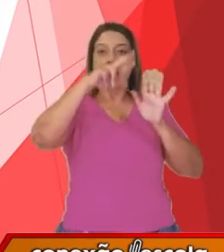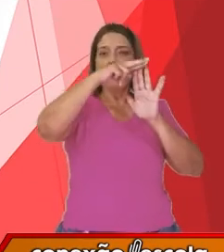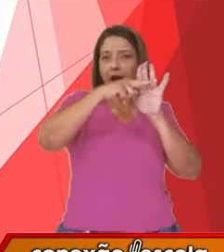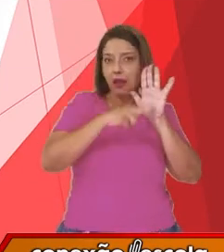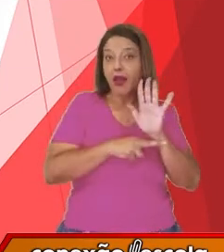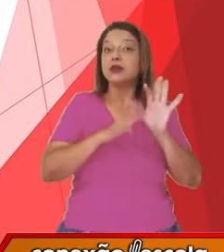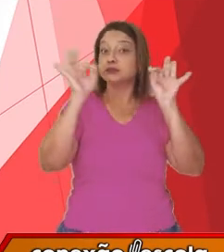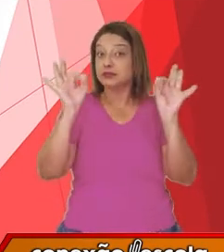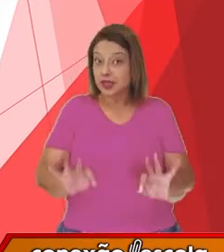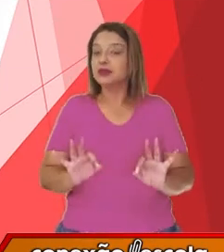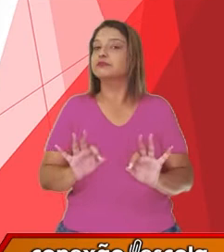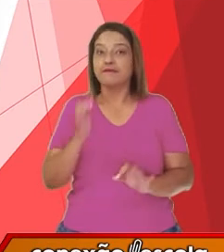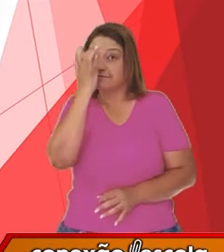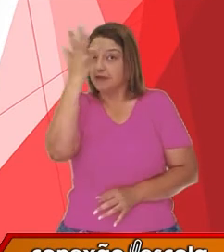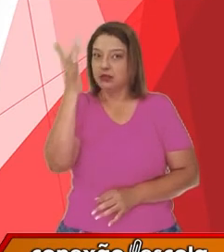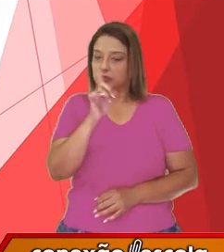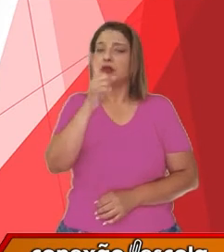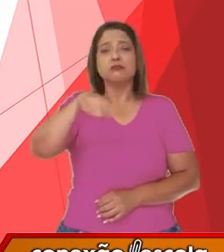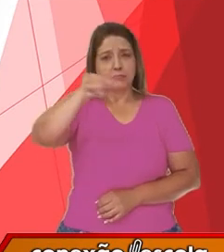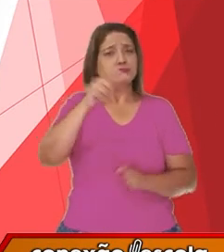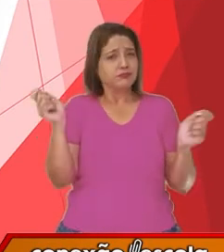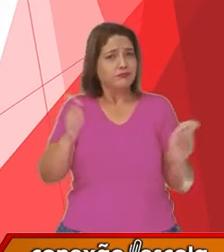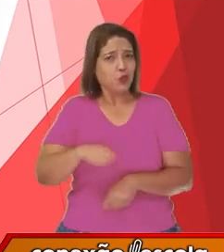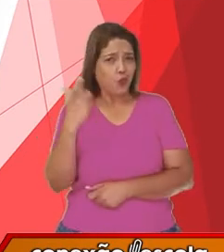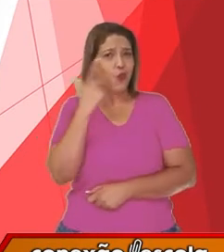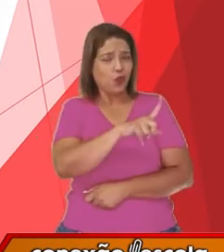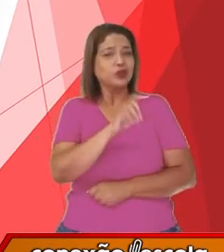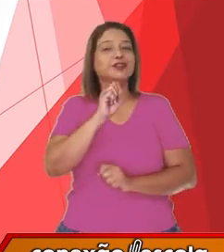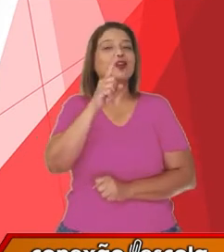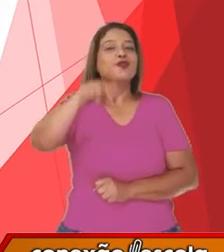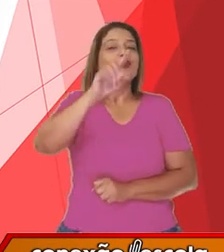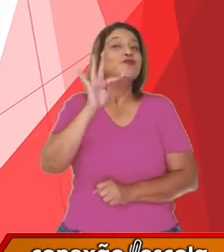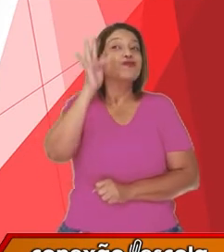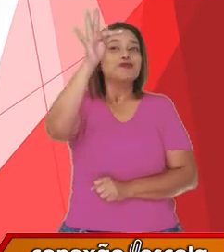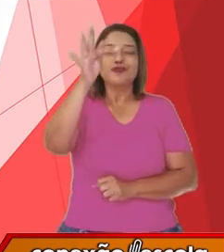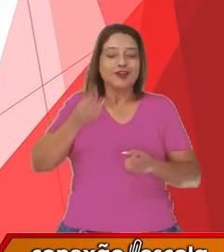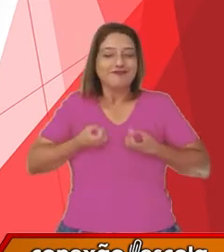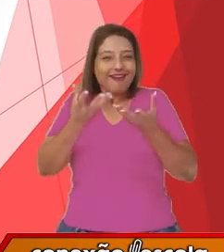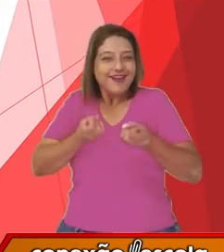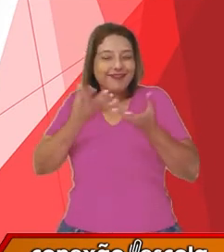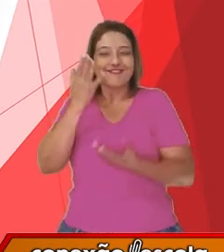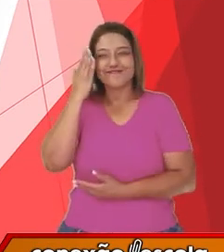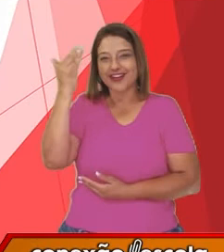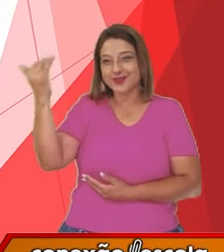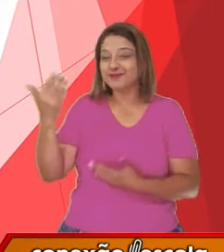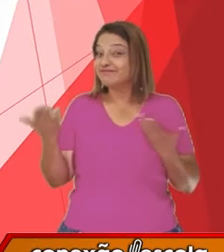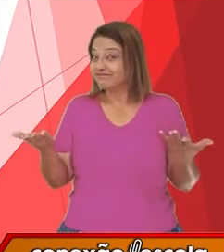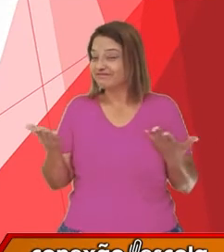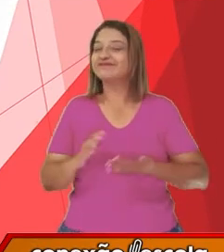vocês são capazes. Já pensou se vocês viram um grande poeta? O poema, ele é um